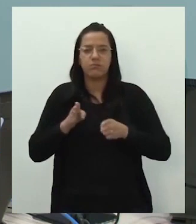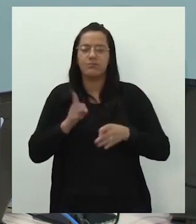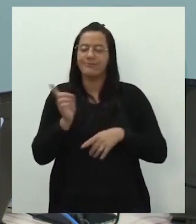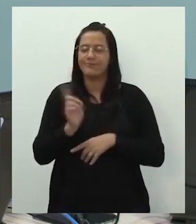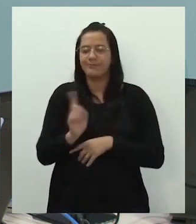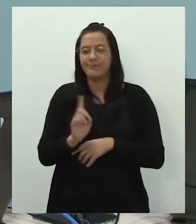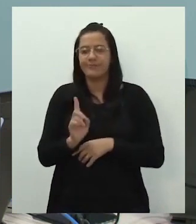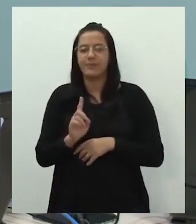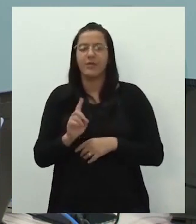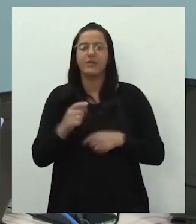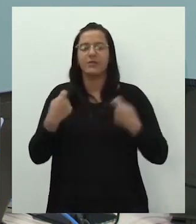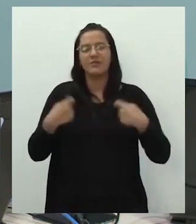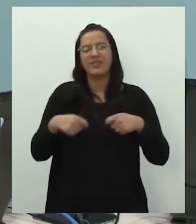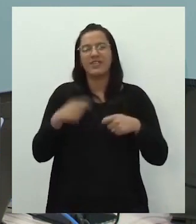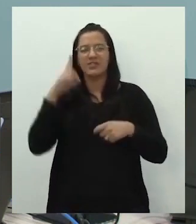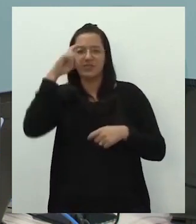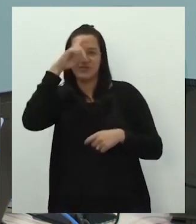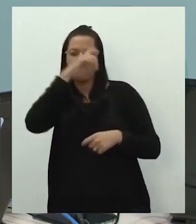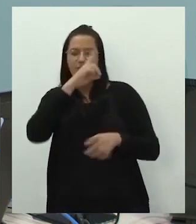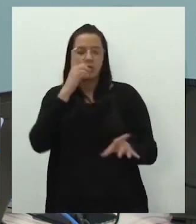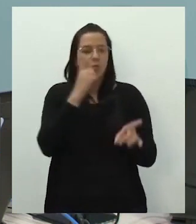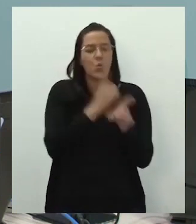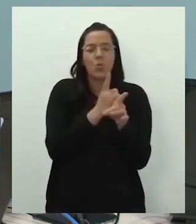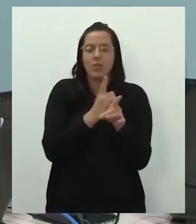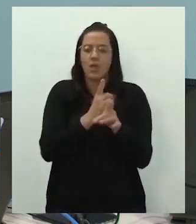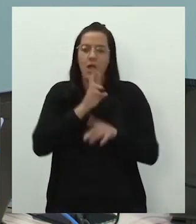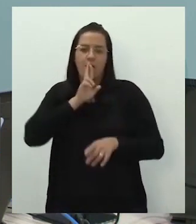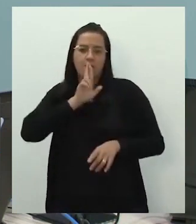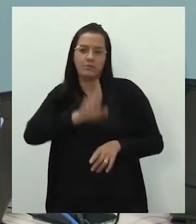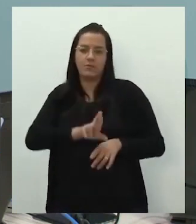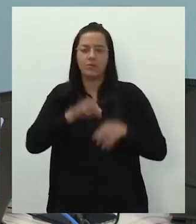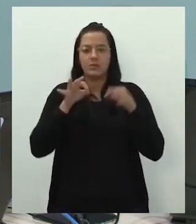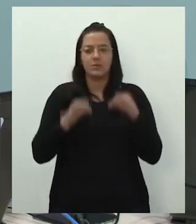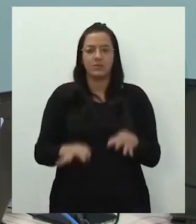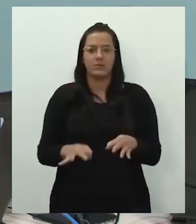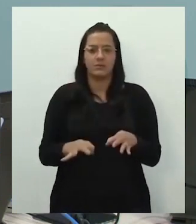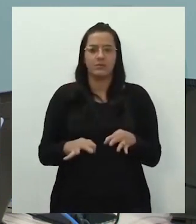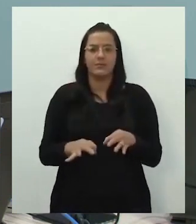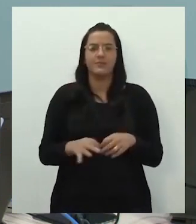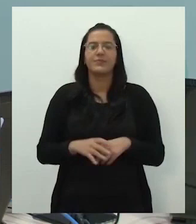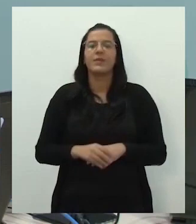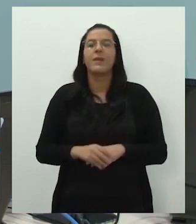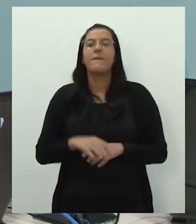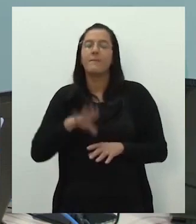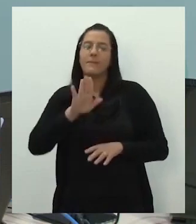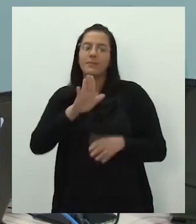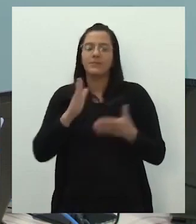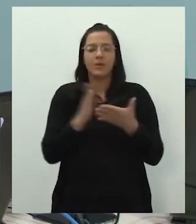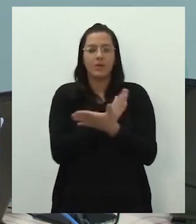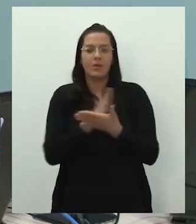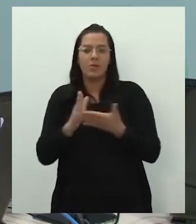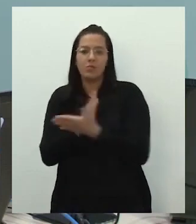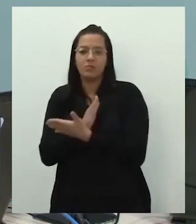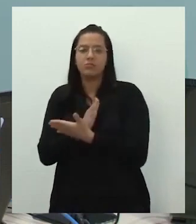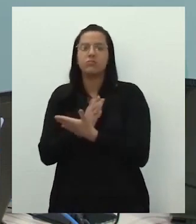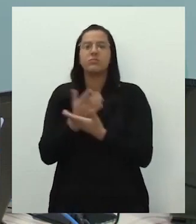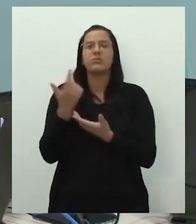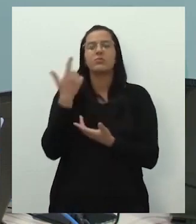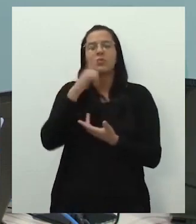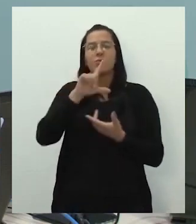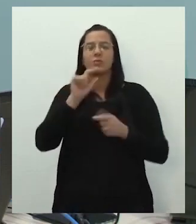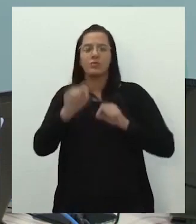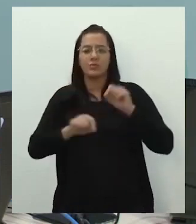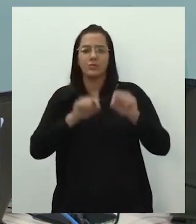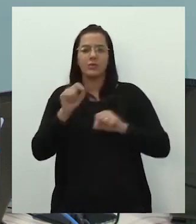ter um valor preciso. Então, são estimações. Mas, em alguns momentos, a gente consegue